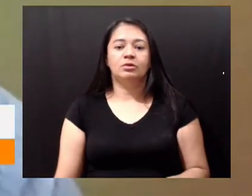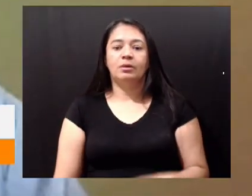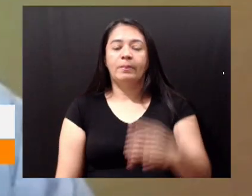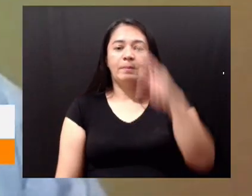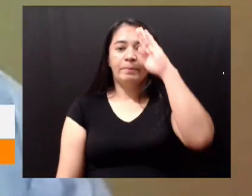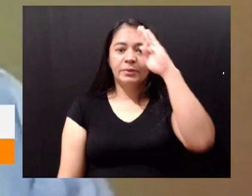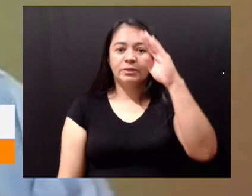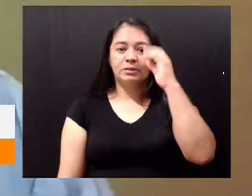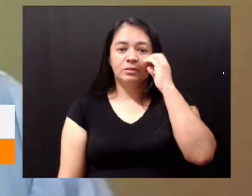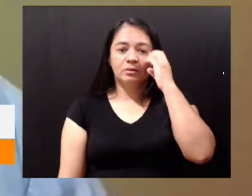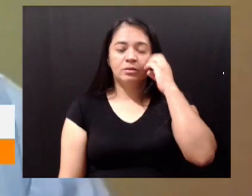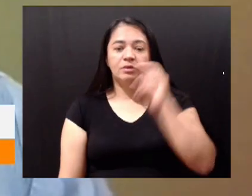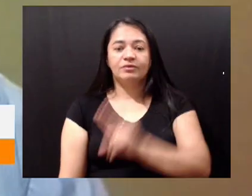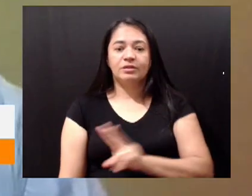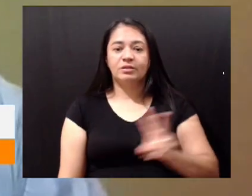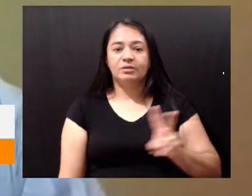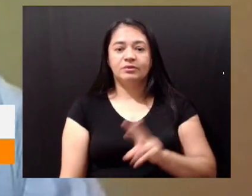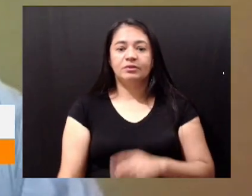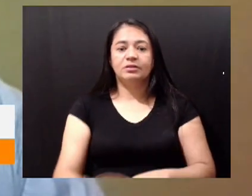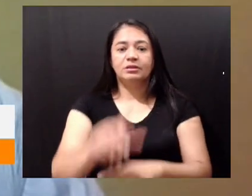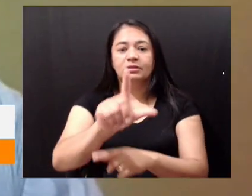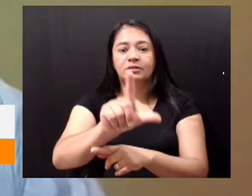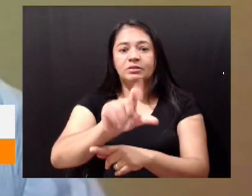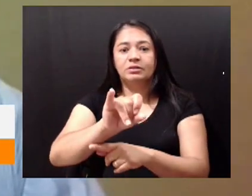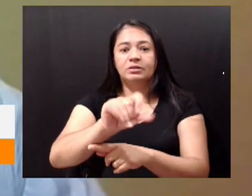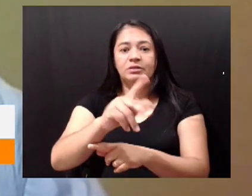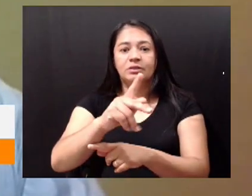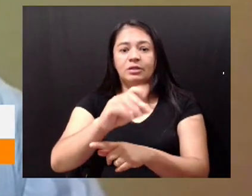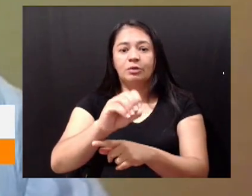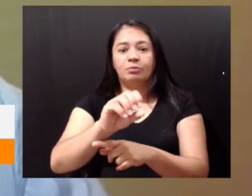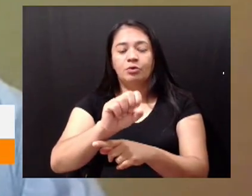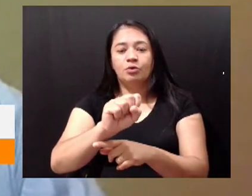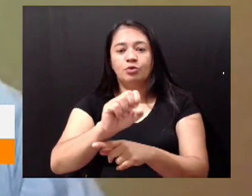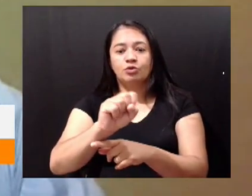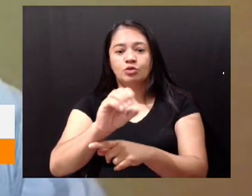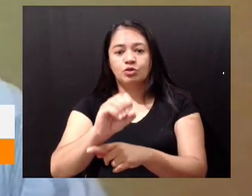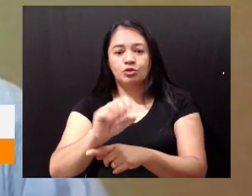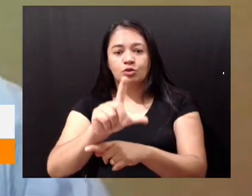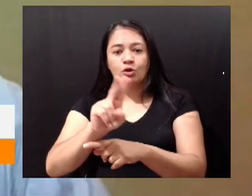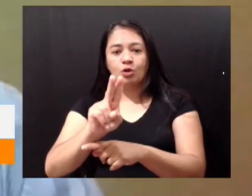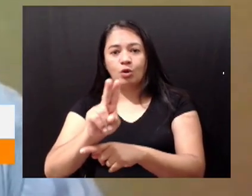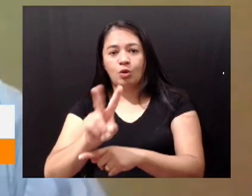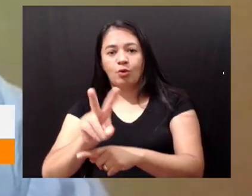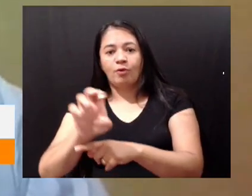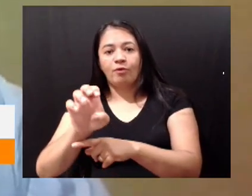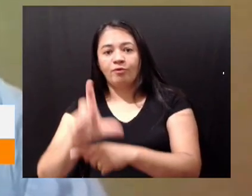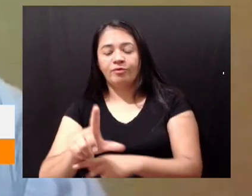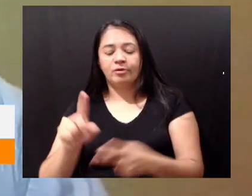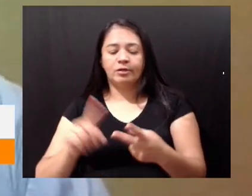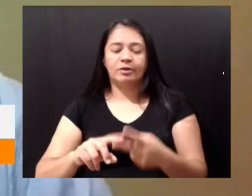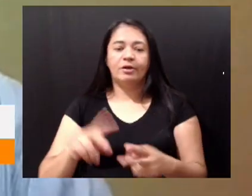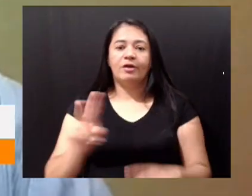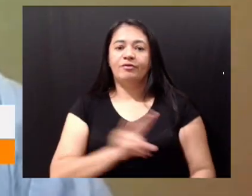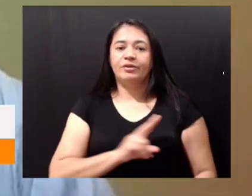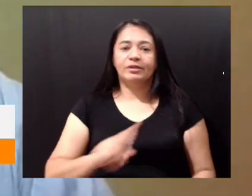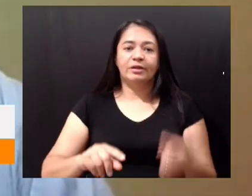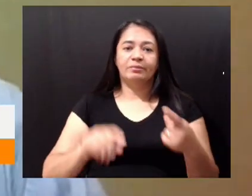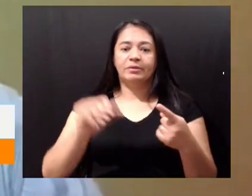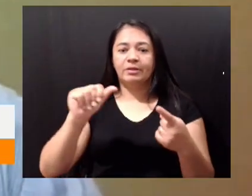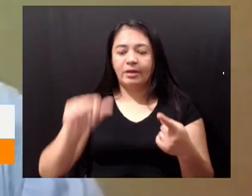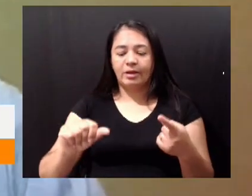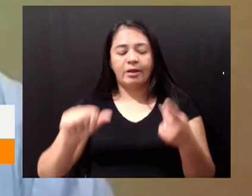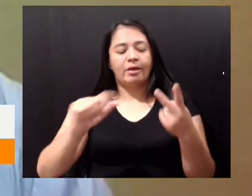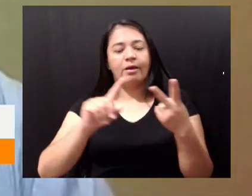vitaminas, as lipossolúveis, que elas armazenam muito no organismo, vitamina A, vitamina D, a vitamina E também. Mas, de